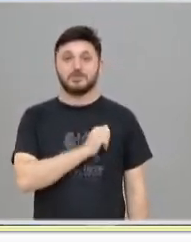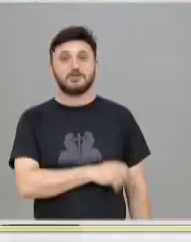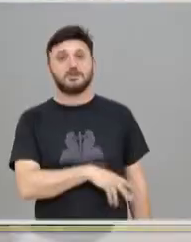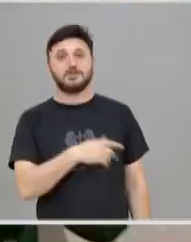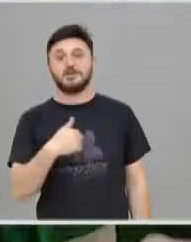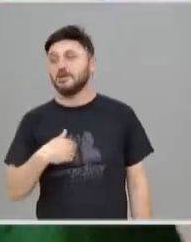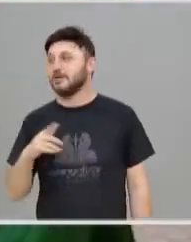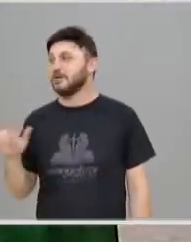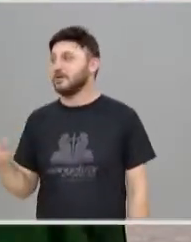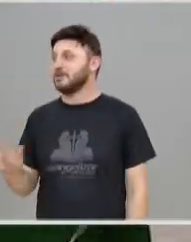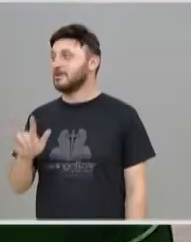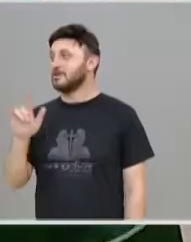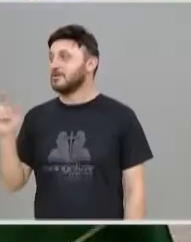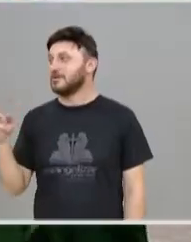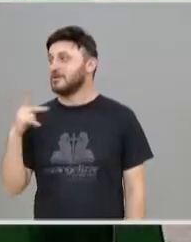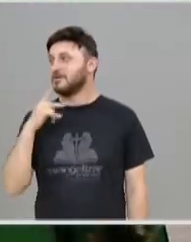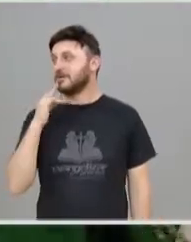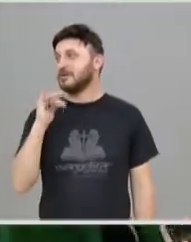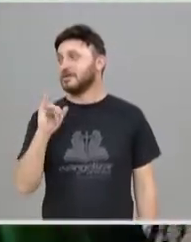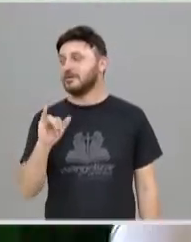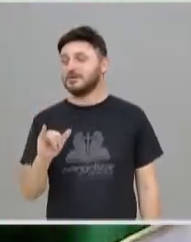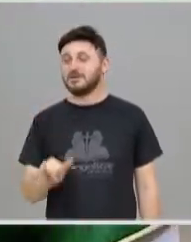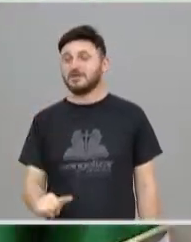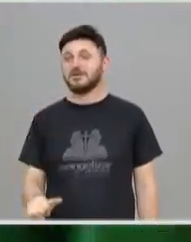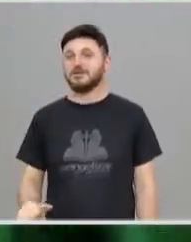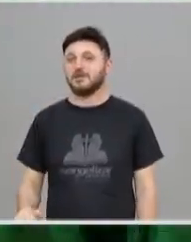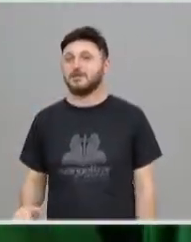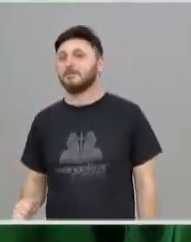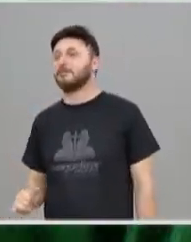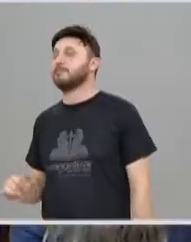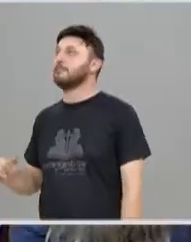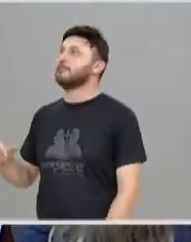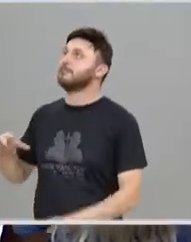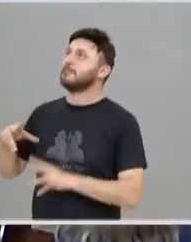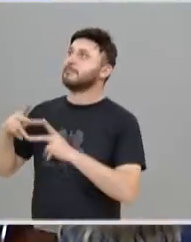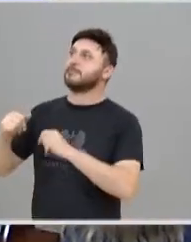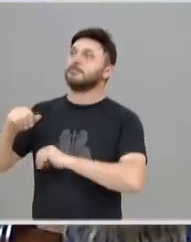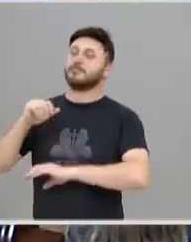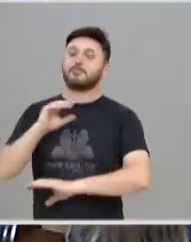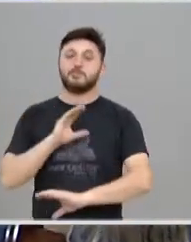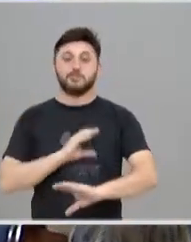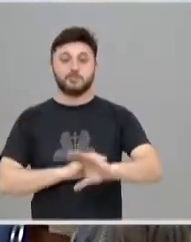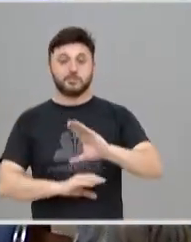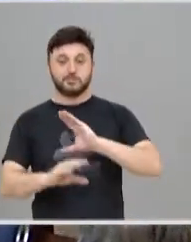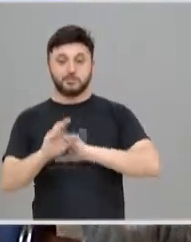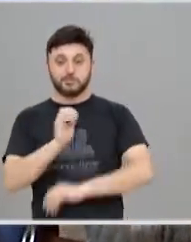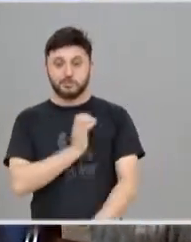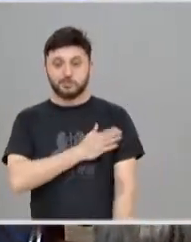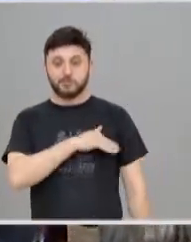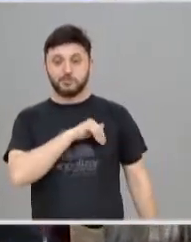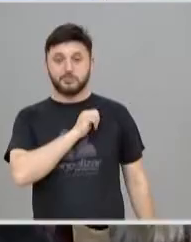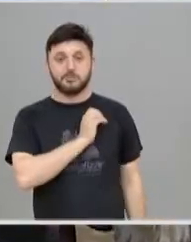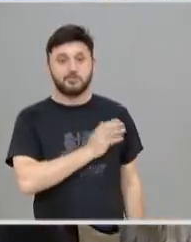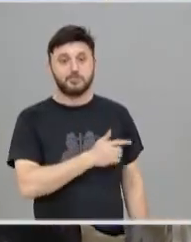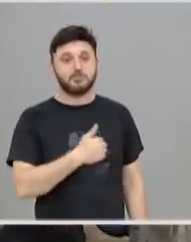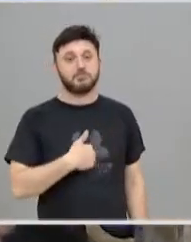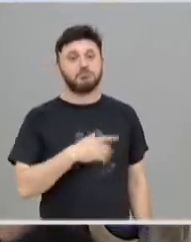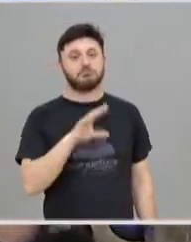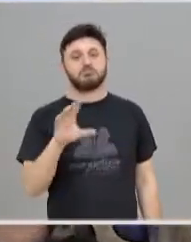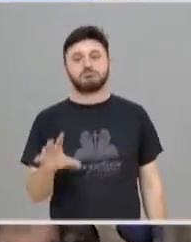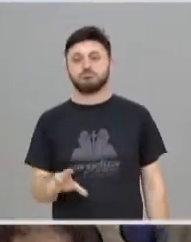te amo, oh Pai, de todo o coração. Eu